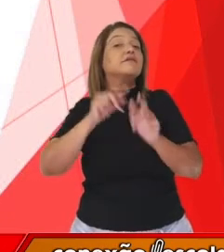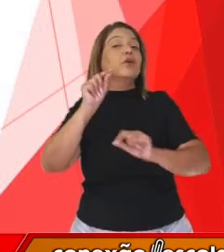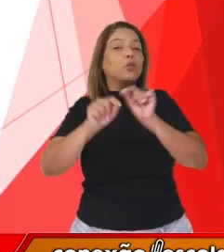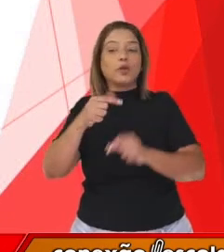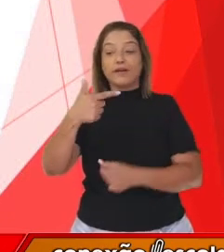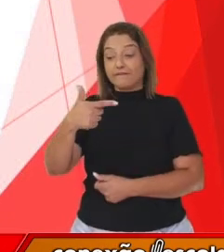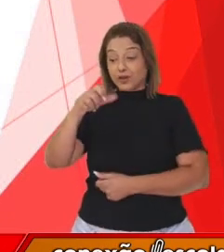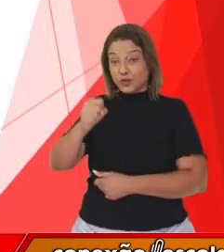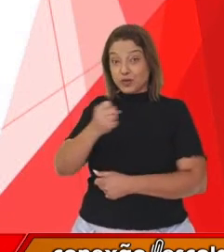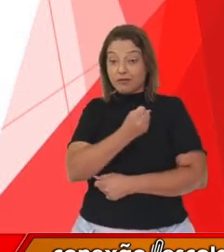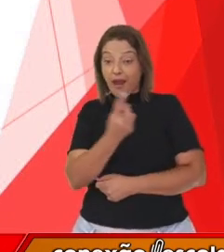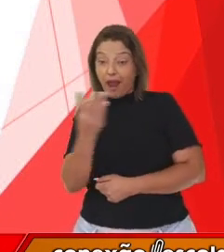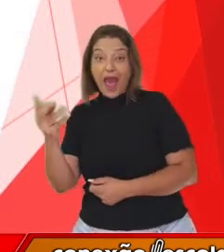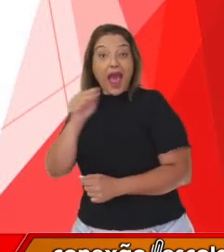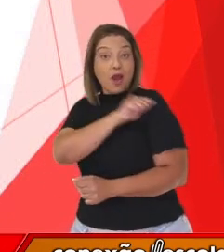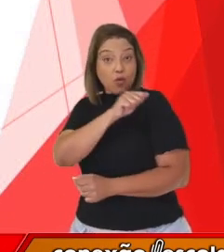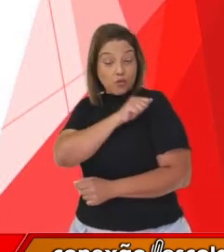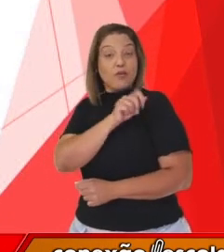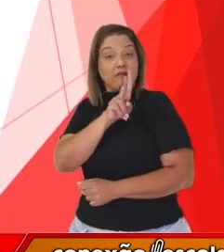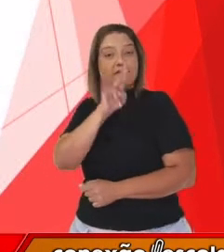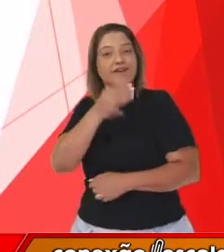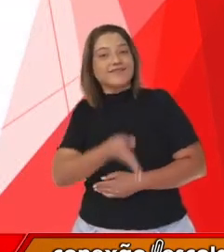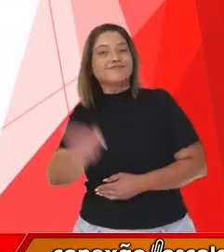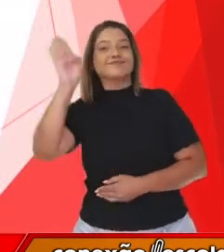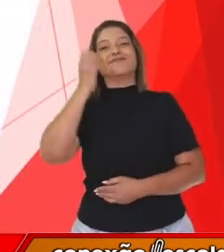vão participar dessa excursão.